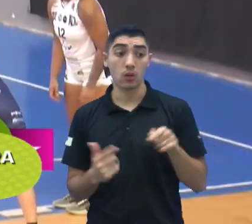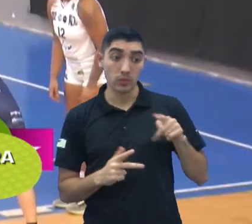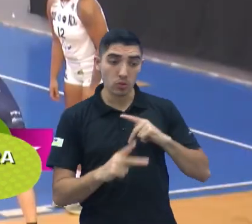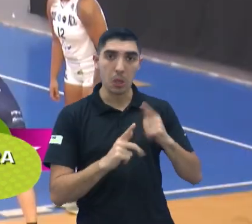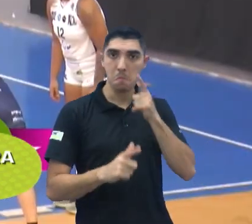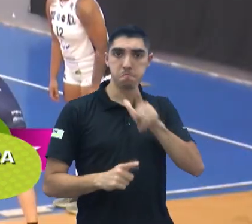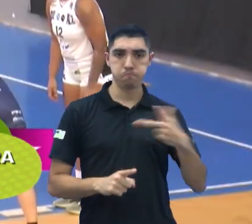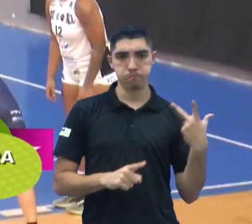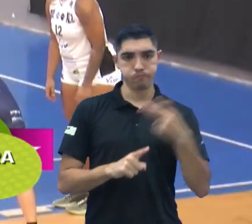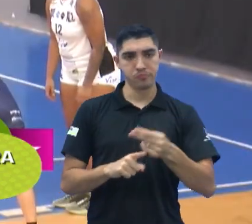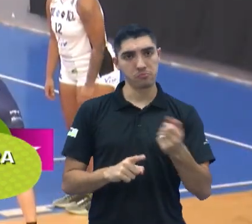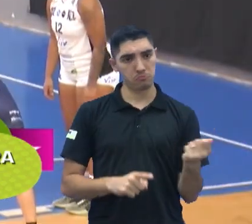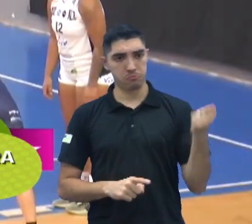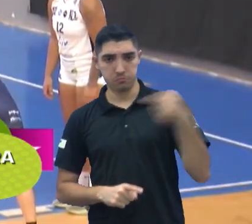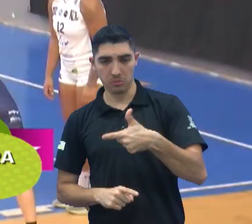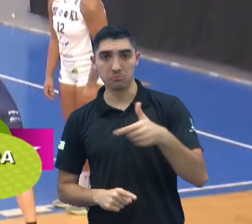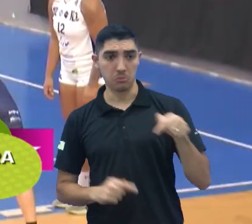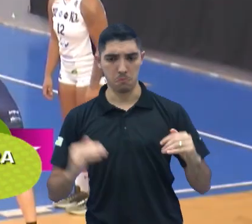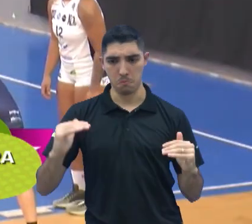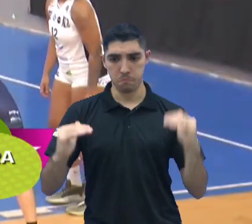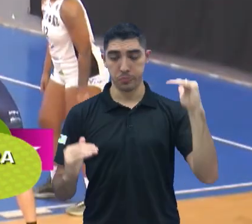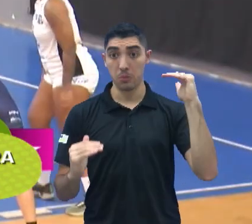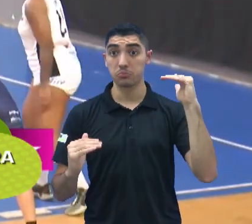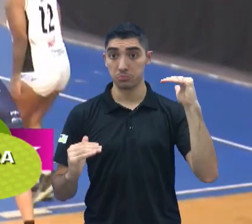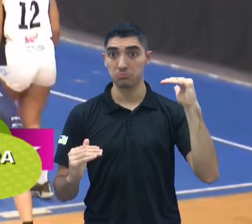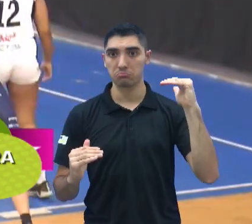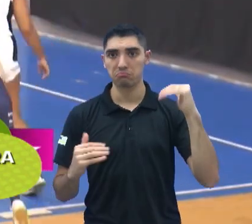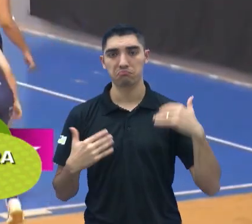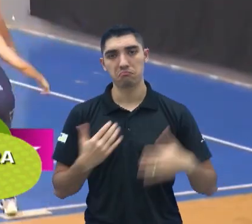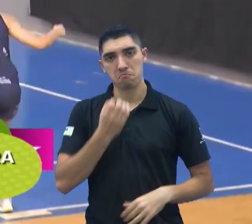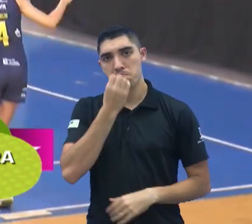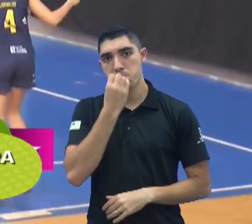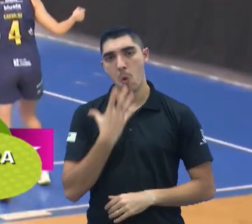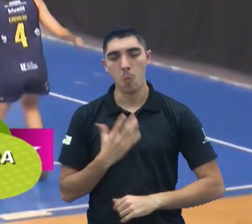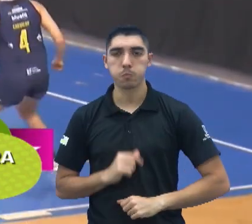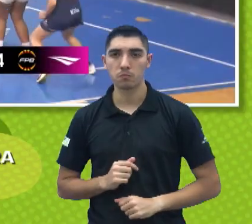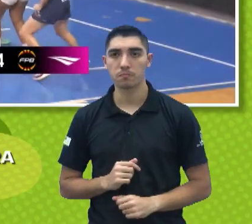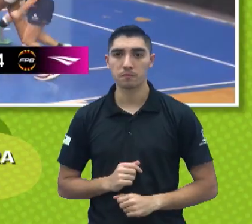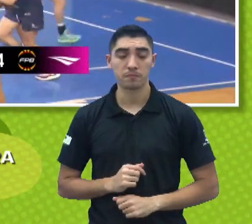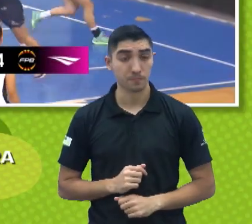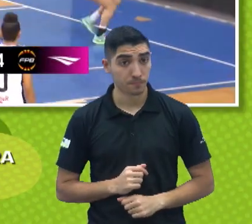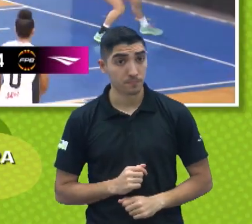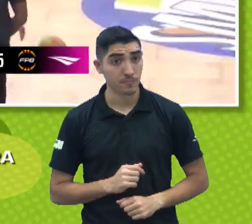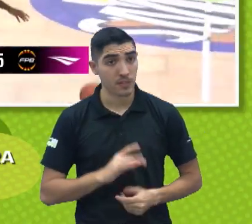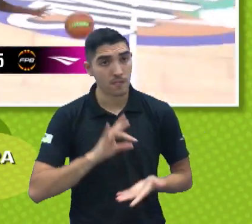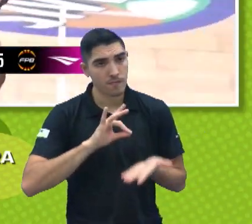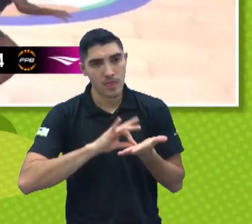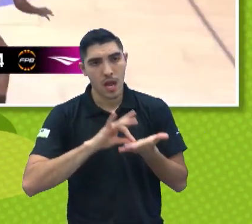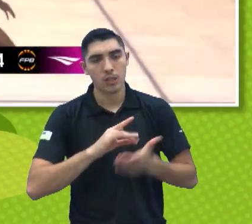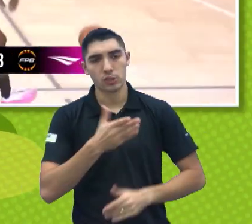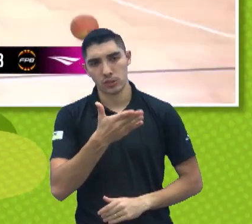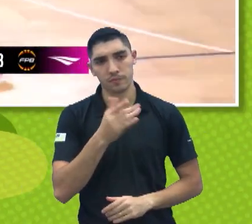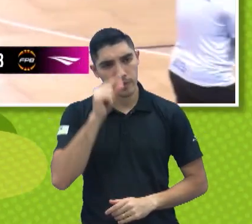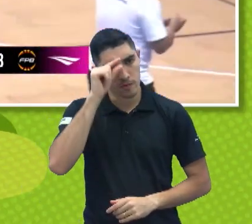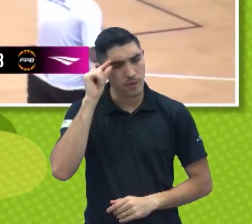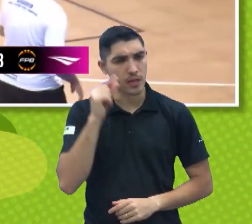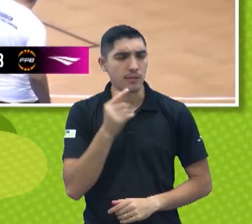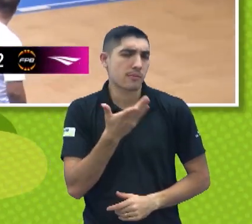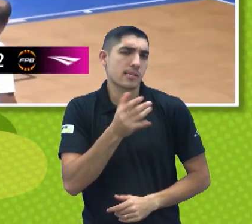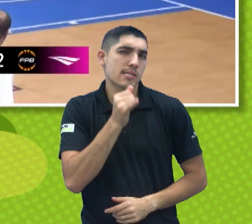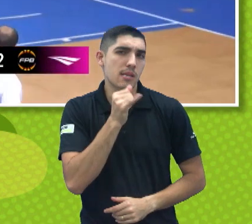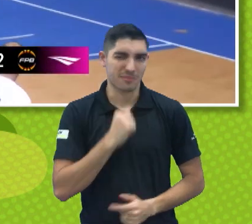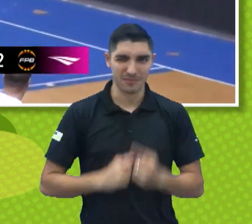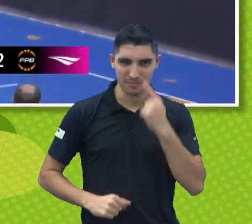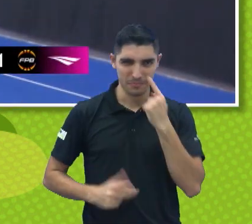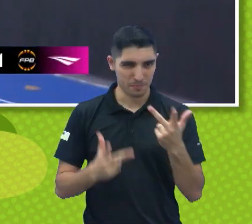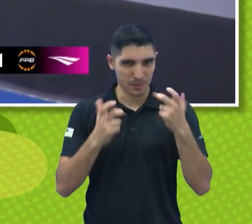um placar expressivo para as meninas do técnico Leandro Leal. Paulito. Vera, a gente percebe pelas imagens que não é